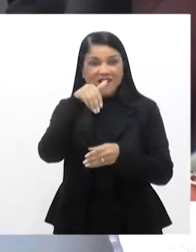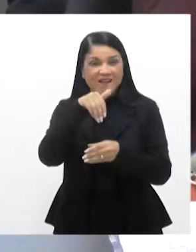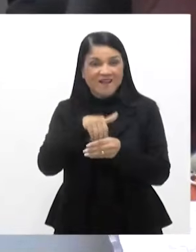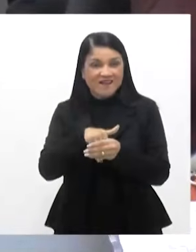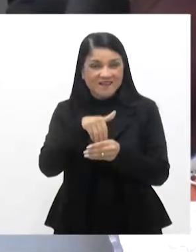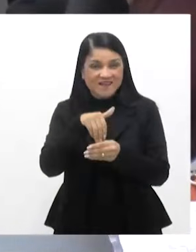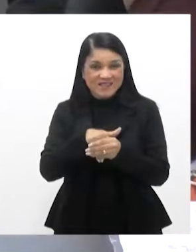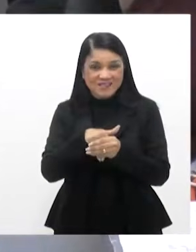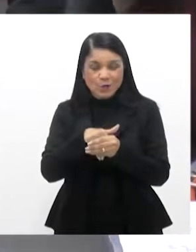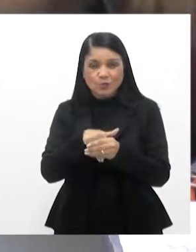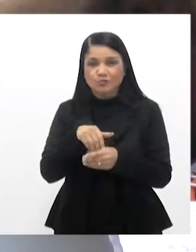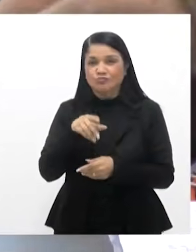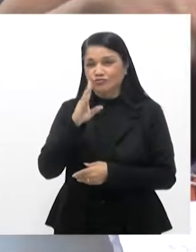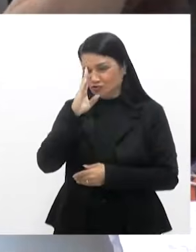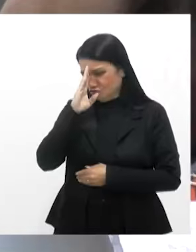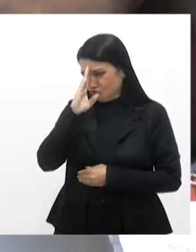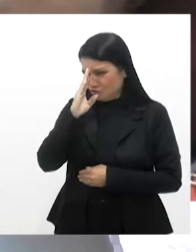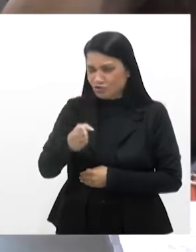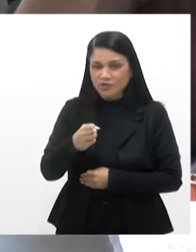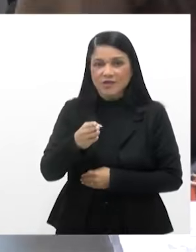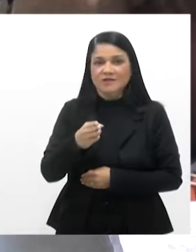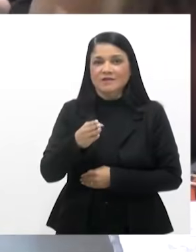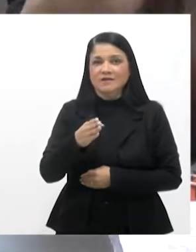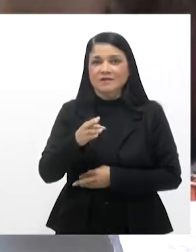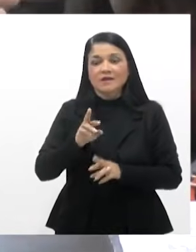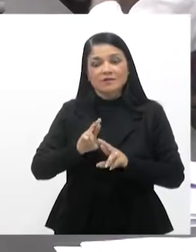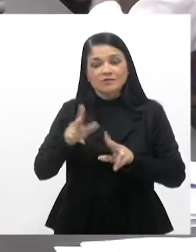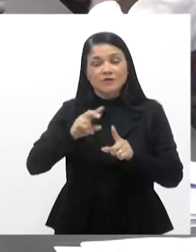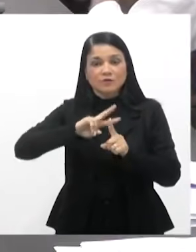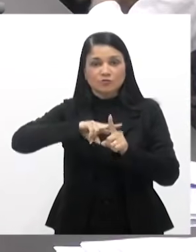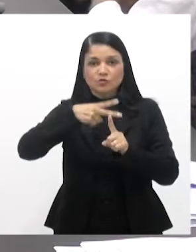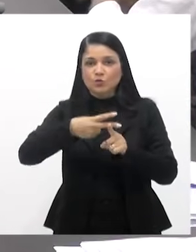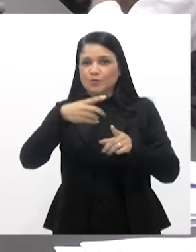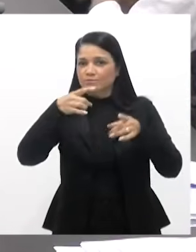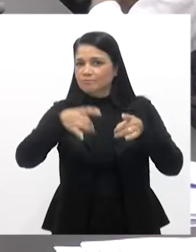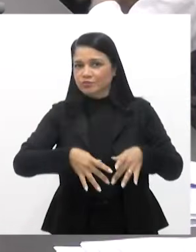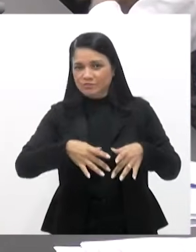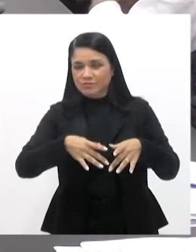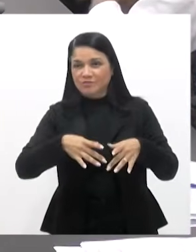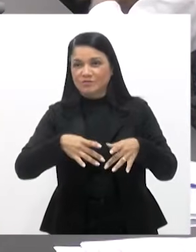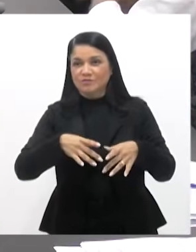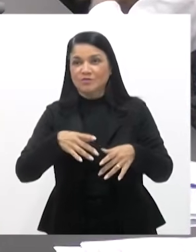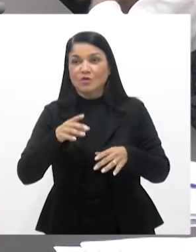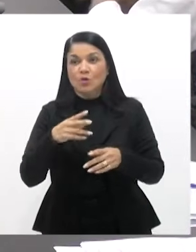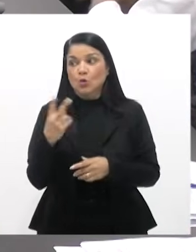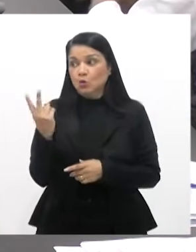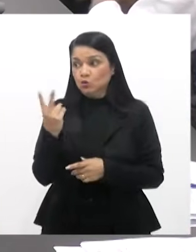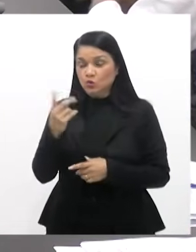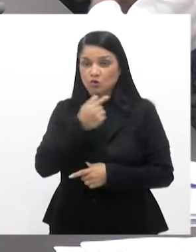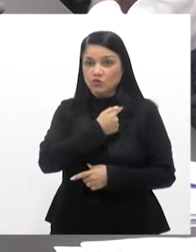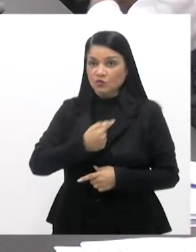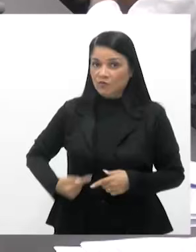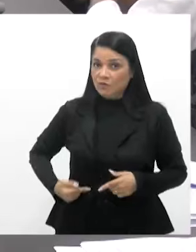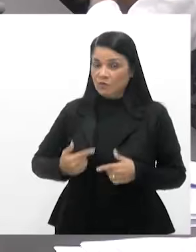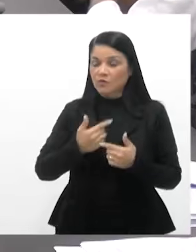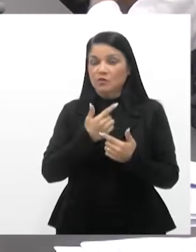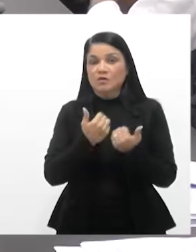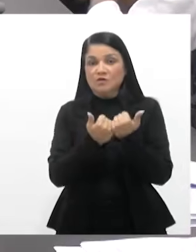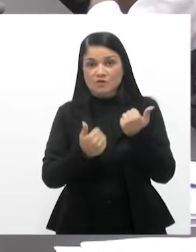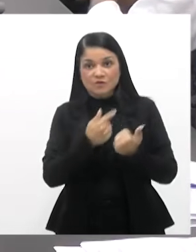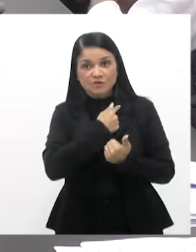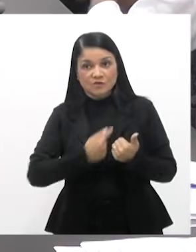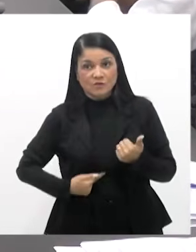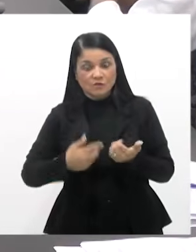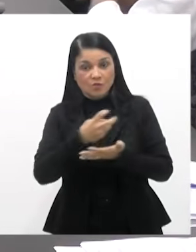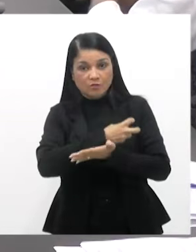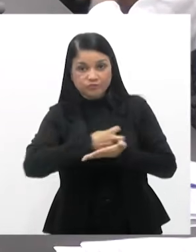seria direta. Que aí não é dupla vacância. Tá? Não, caçados os dois. Não, sim, mas aí não é dupla Sim, vacância. mas